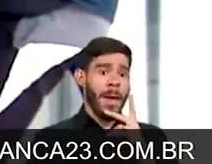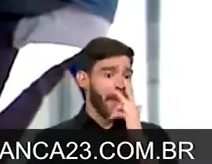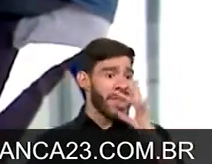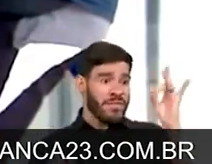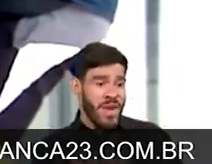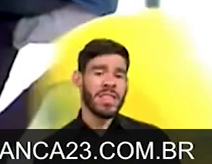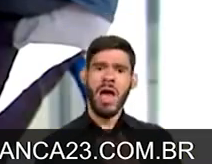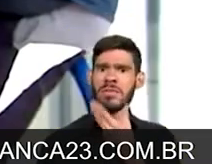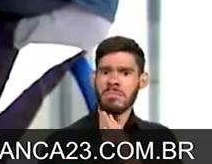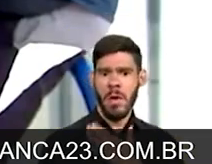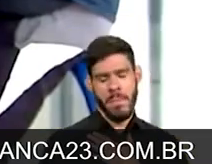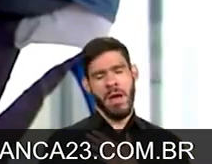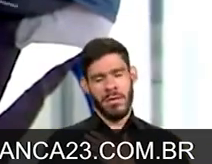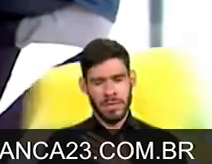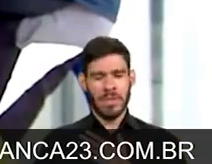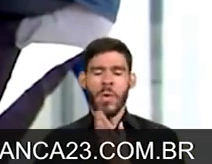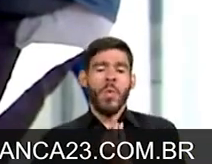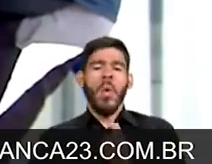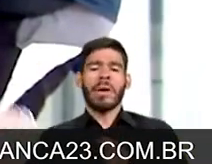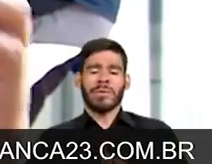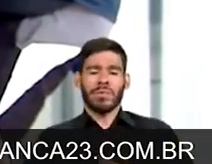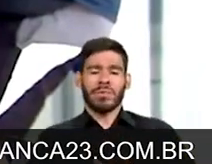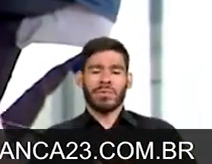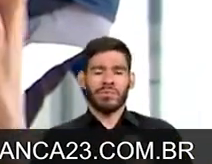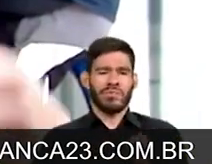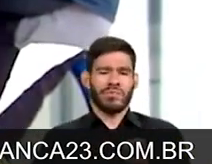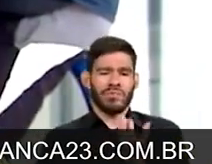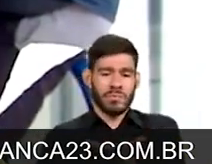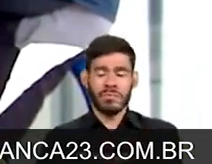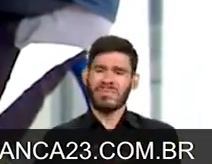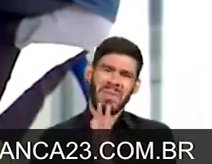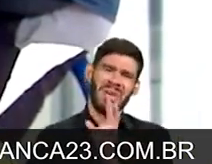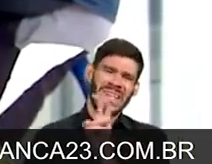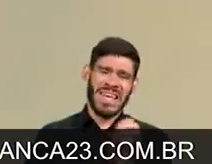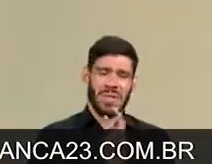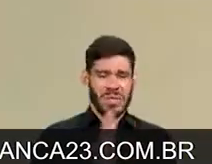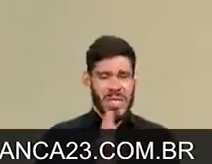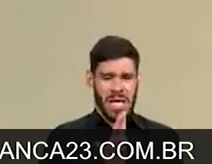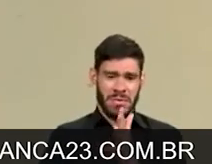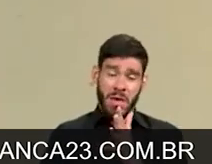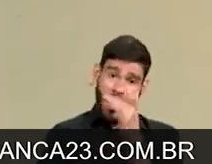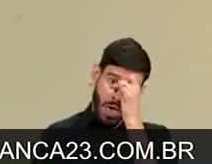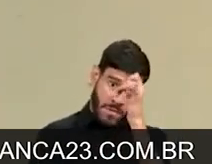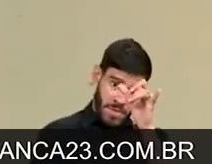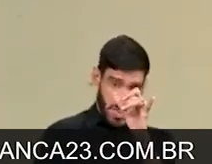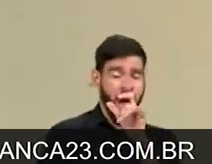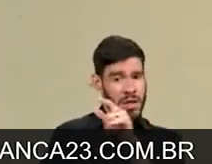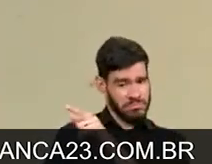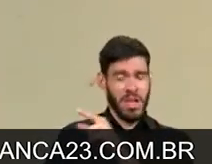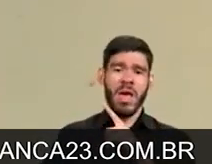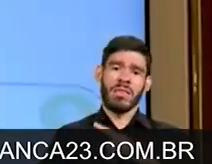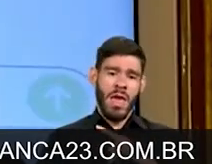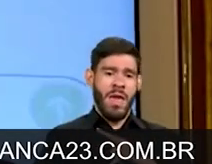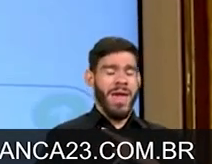ele mesmo. Quanto que vocês transferiram? Eu acho que foi em média de R$500, mais ou menos, à época. Para evitar cair em golpes,